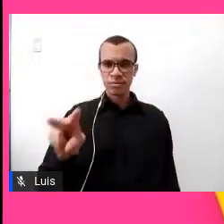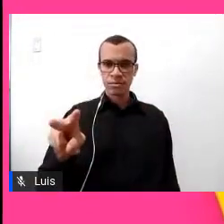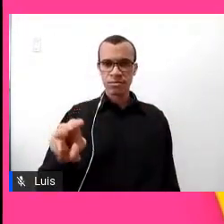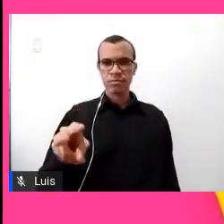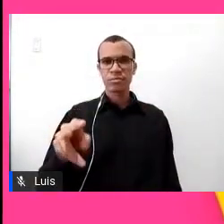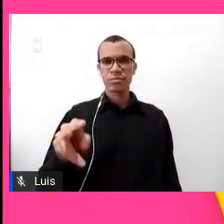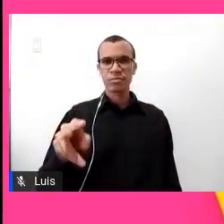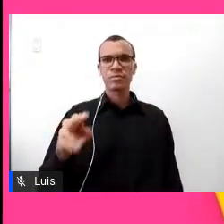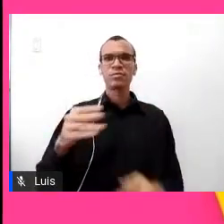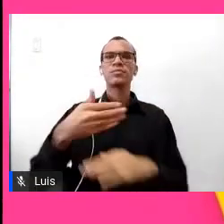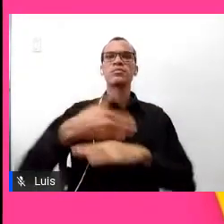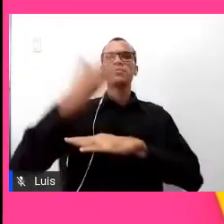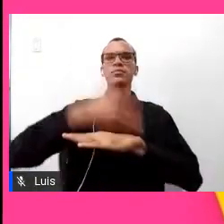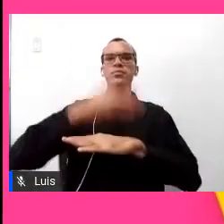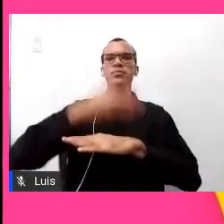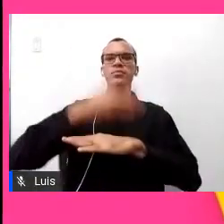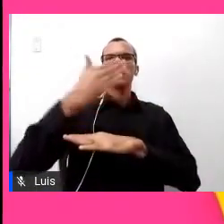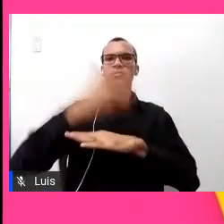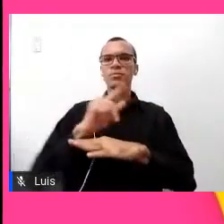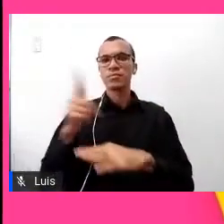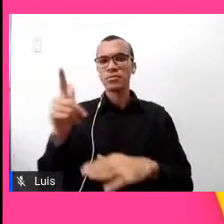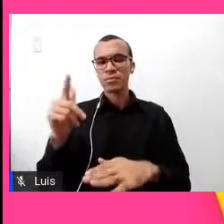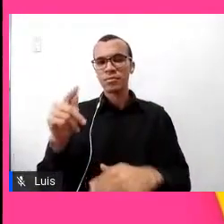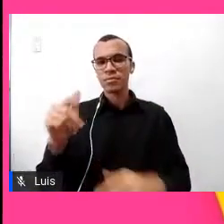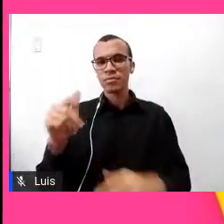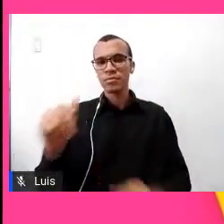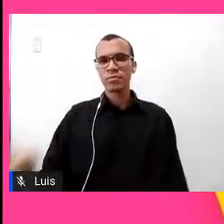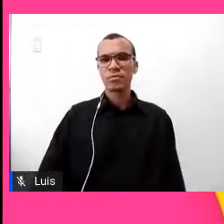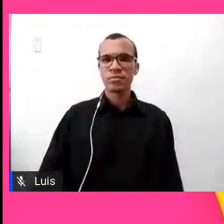lado, ó,